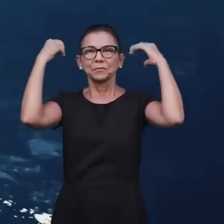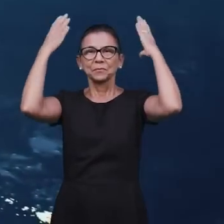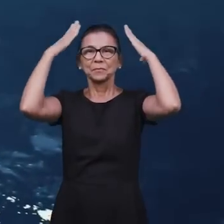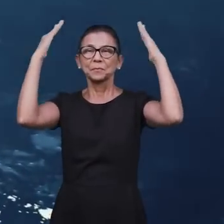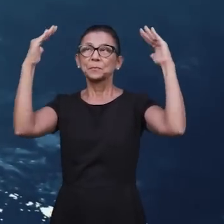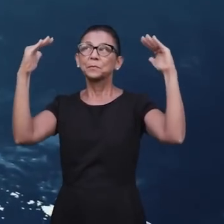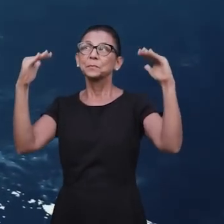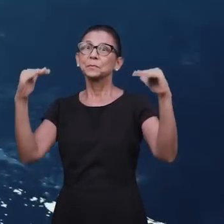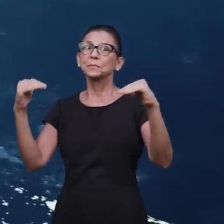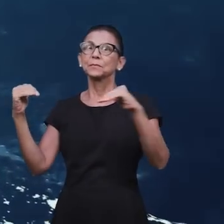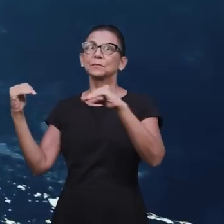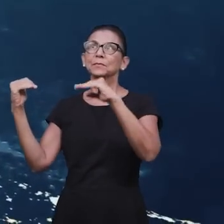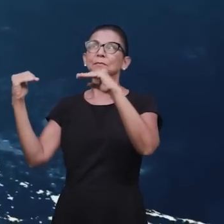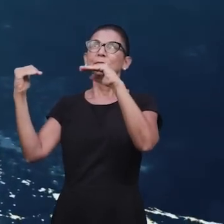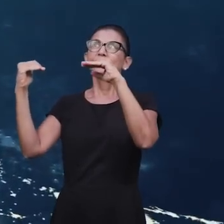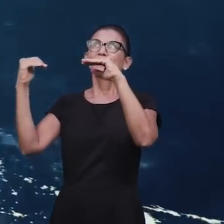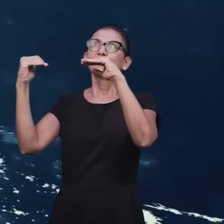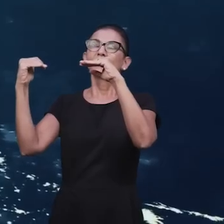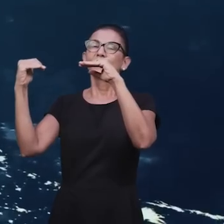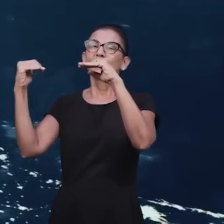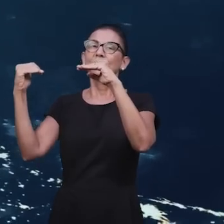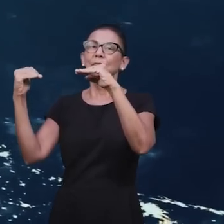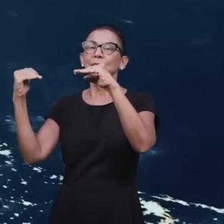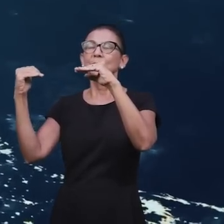Jesus, Rei dos